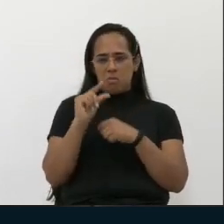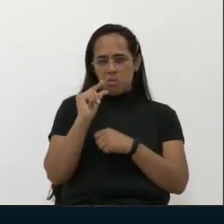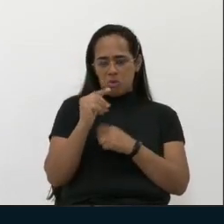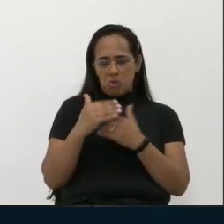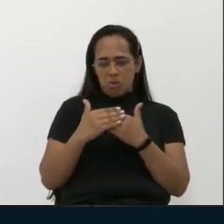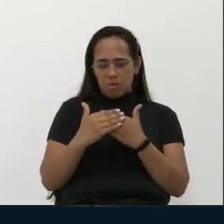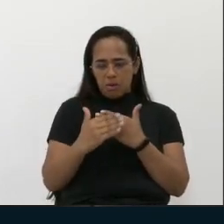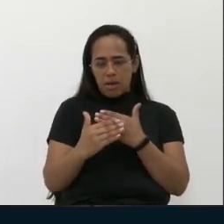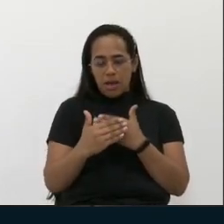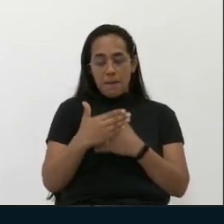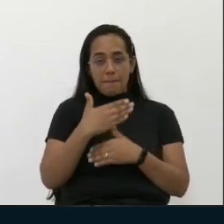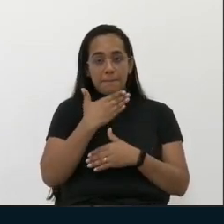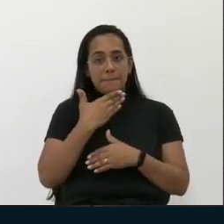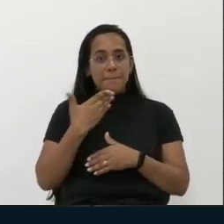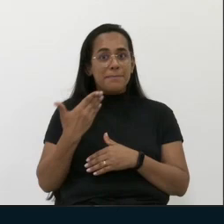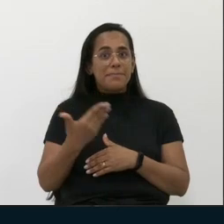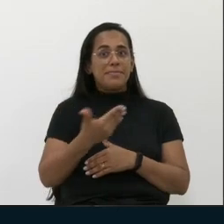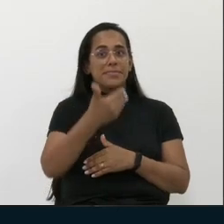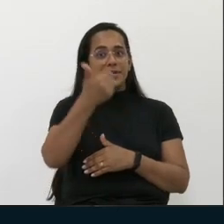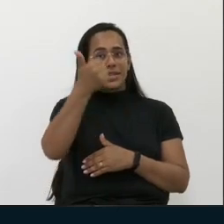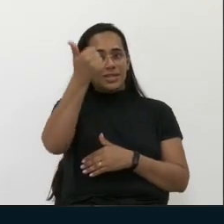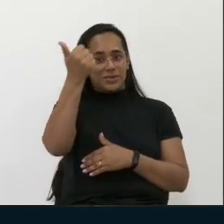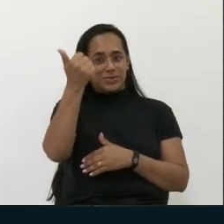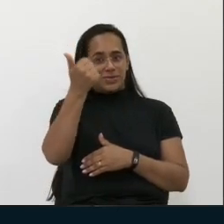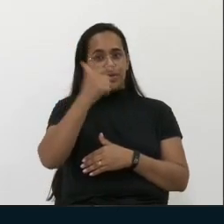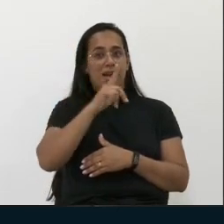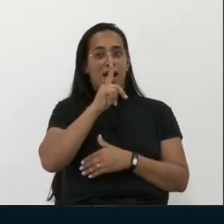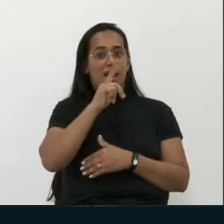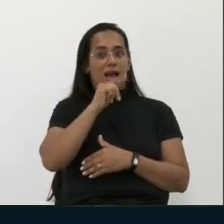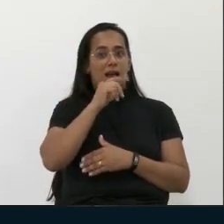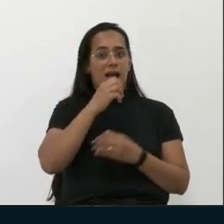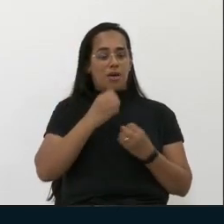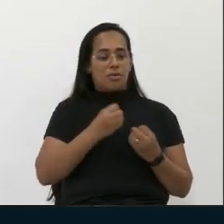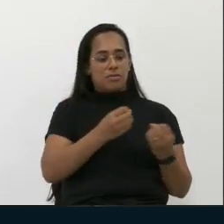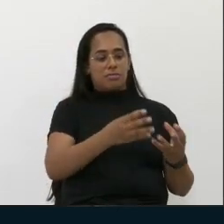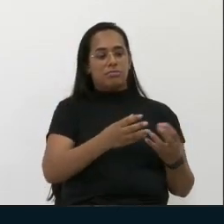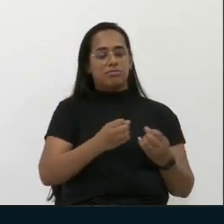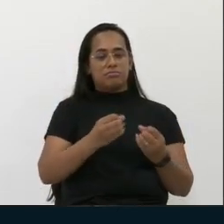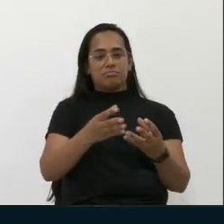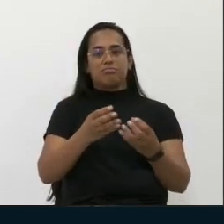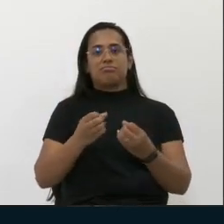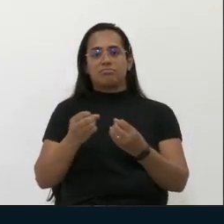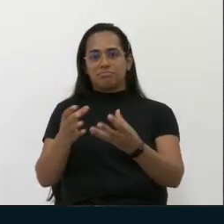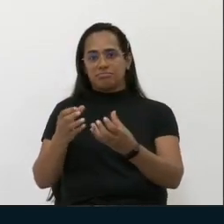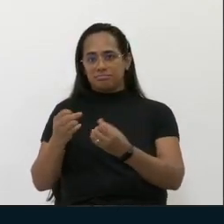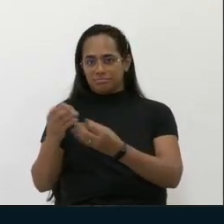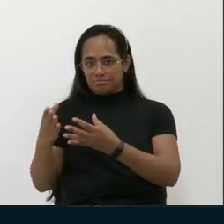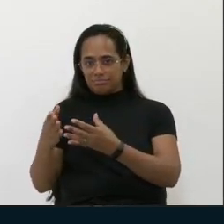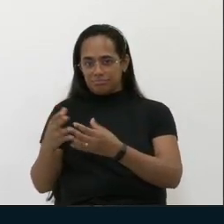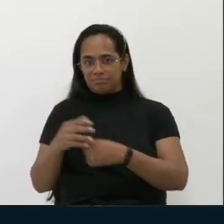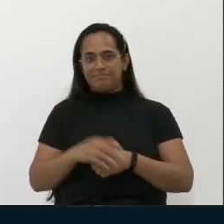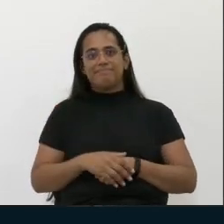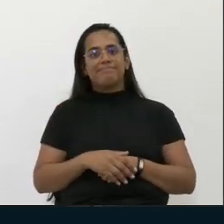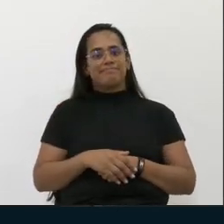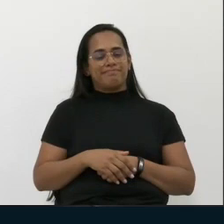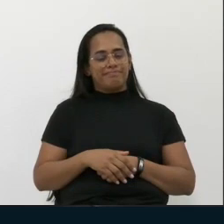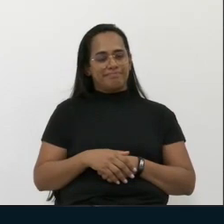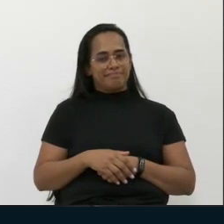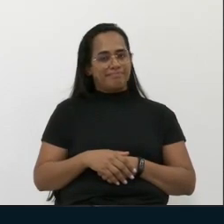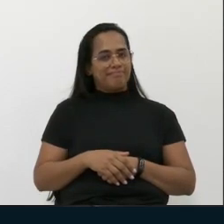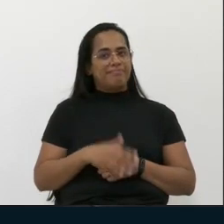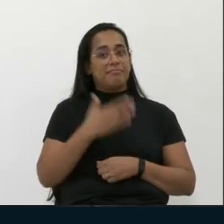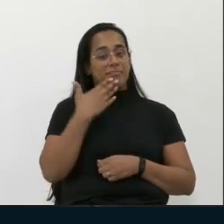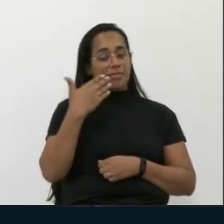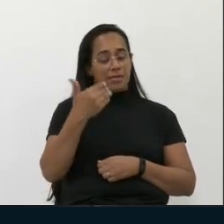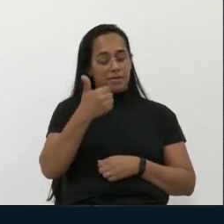consideravelmente a distribuição de água da cidade, aumentou a vazão de água, fornecimento da Sabesp para Guarulhos, porque passou